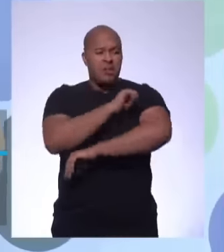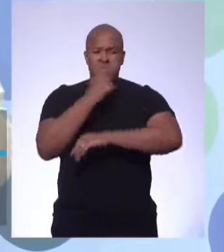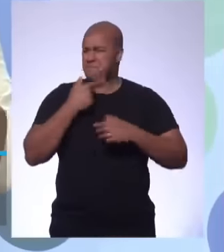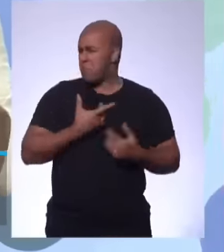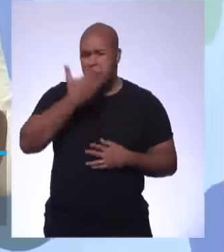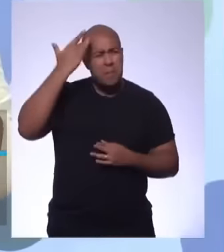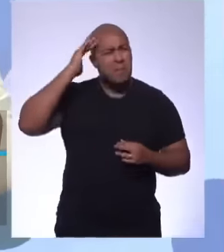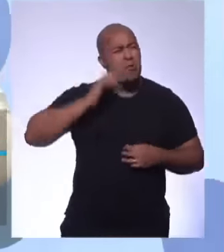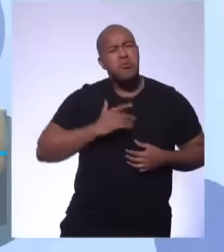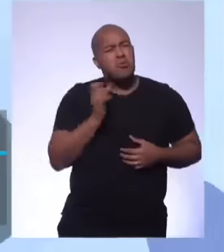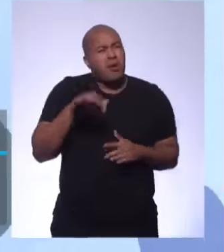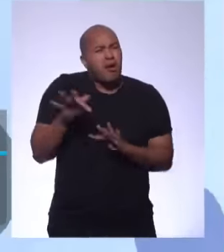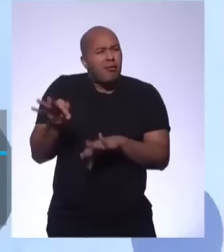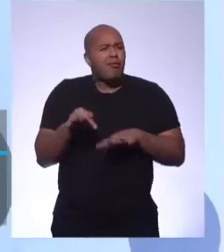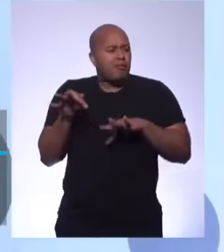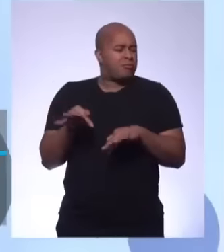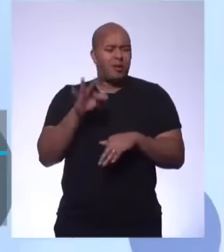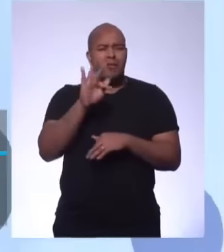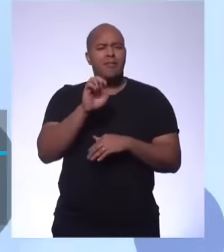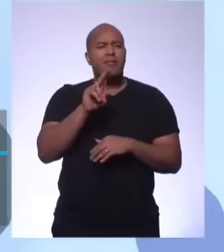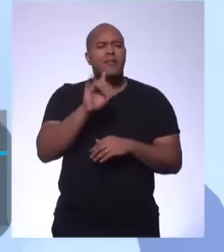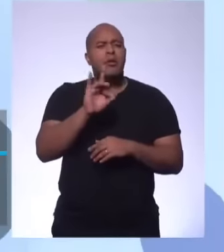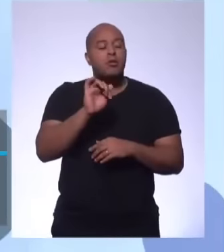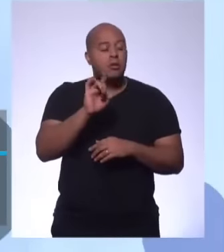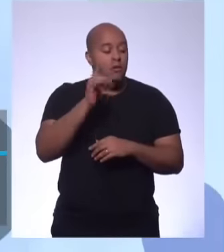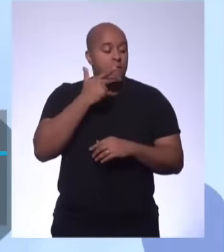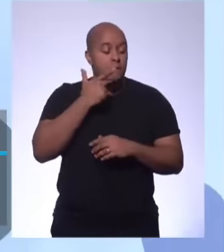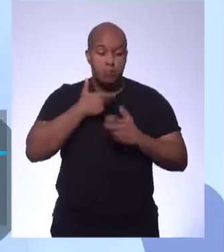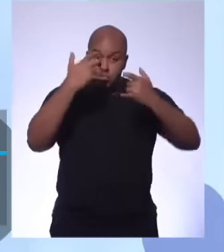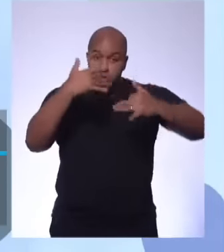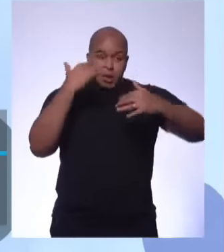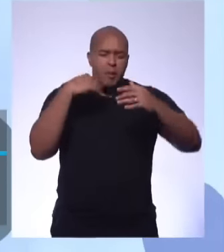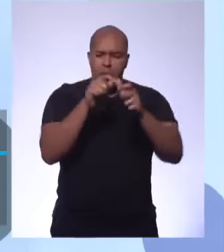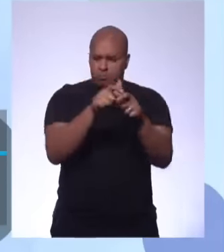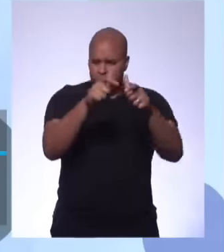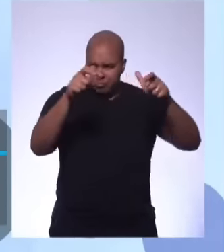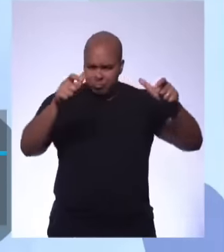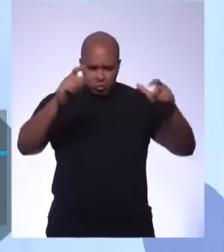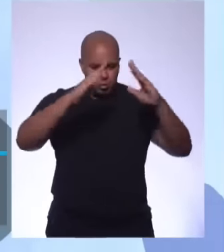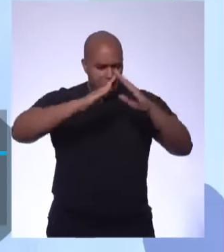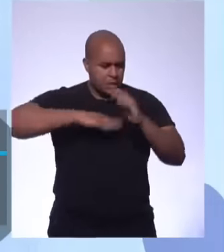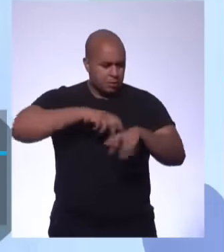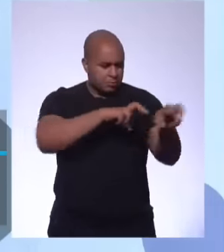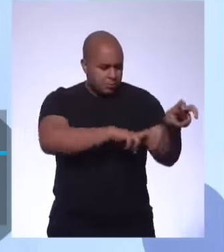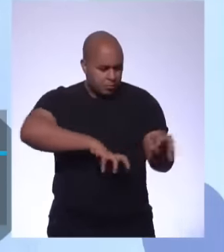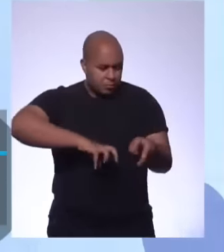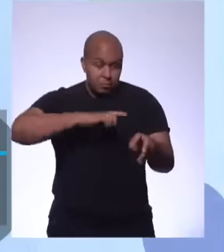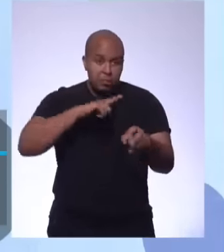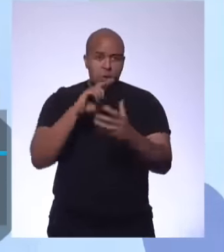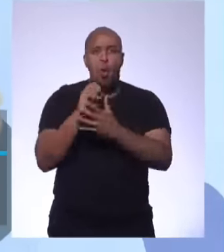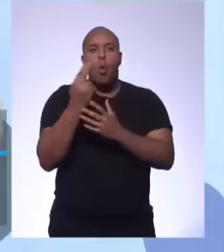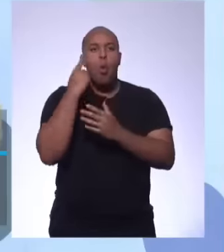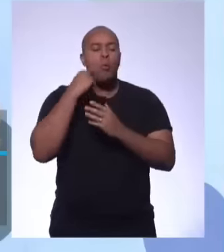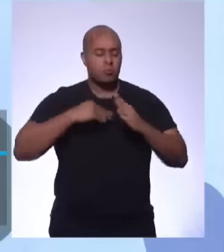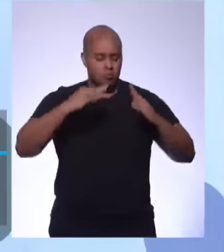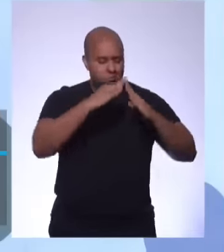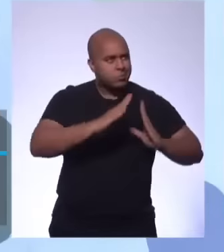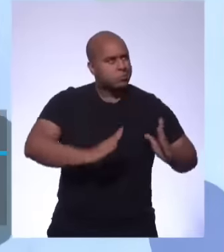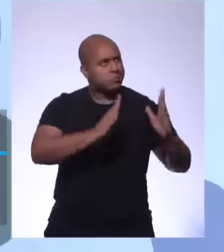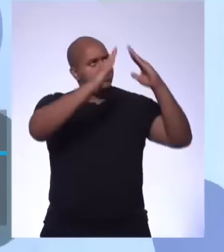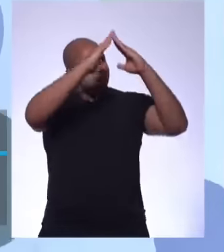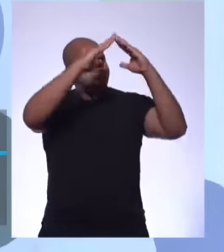o que é feudalismo. Vamos dizer assim que é uma grande fazenda murada, né? Onde o castelo é